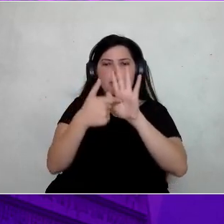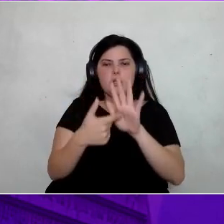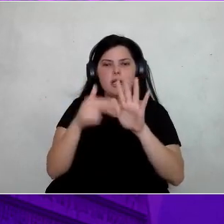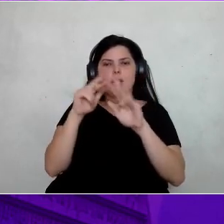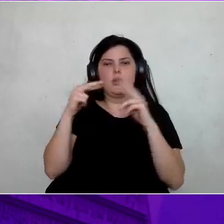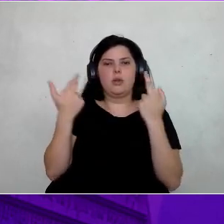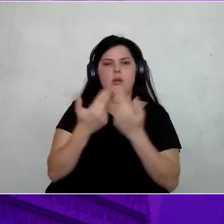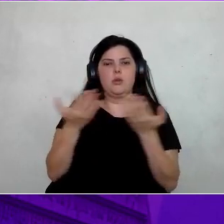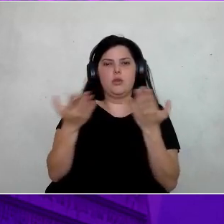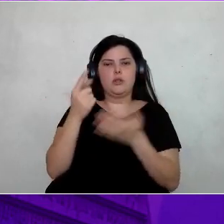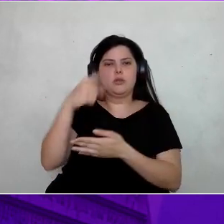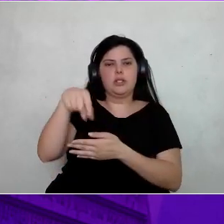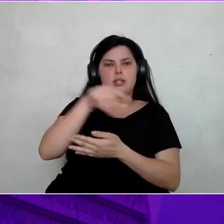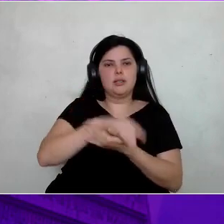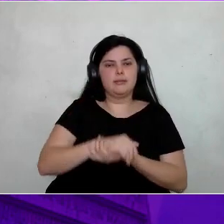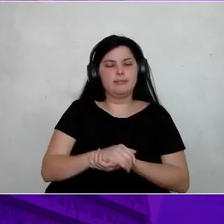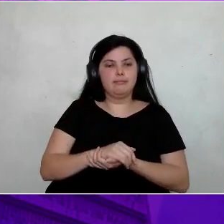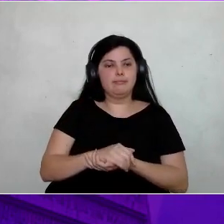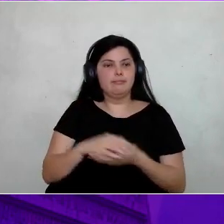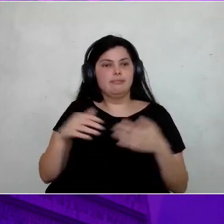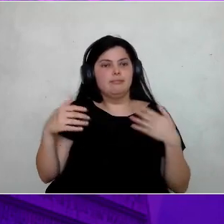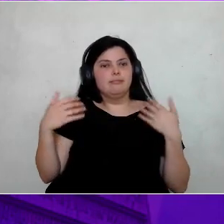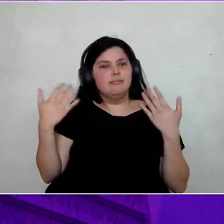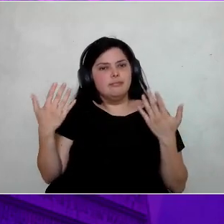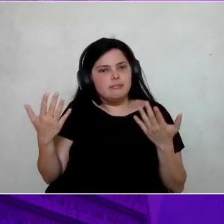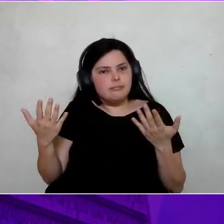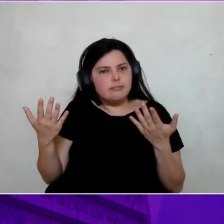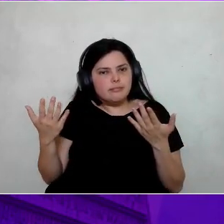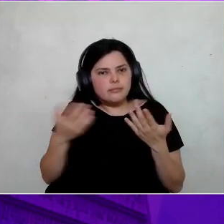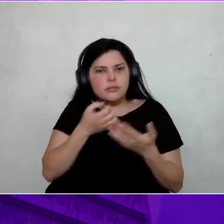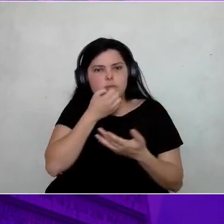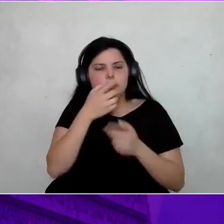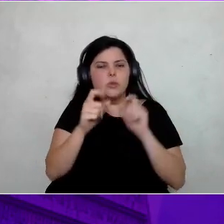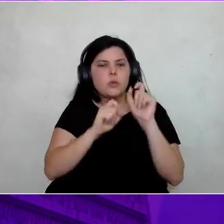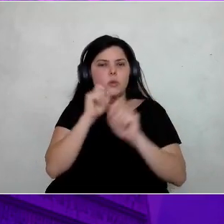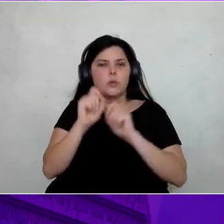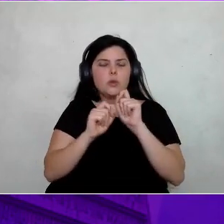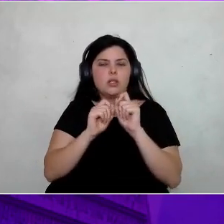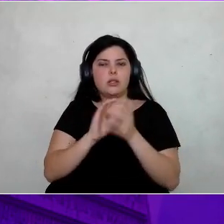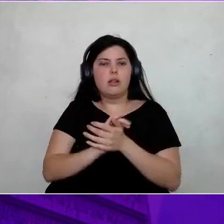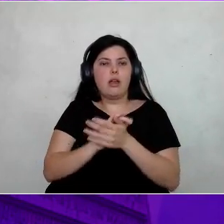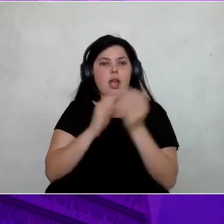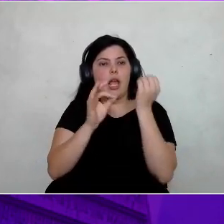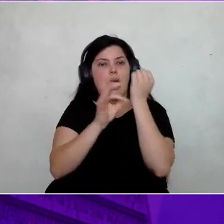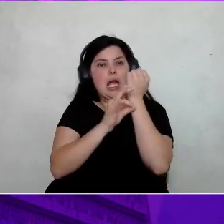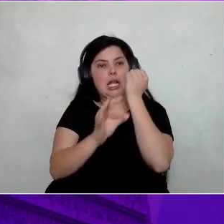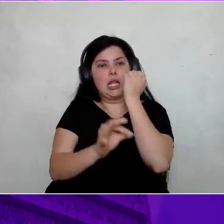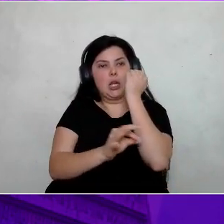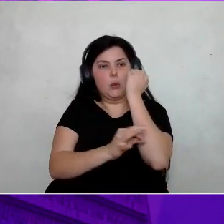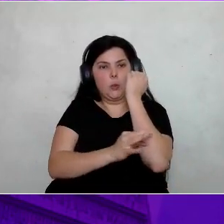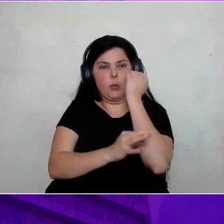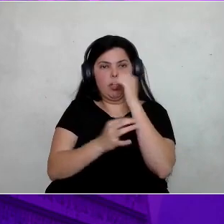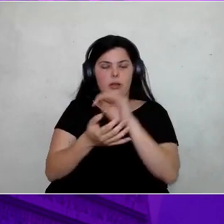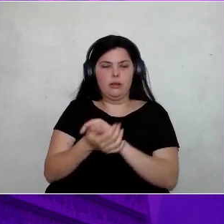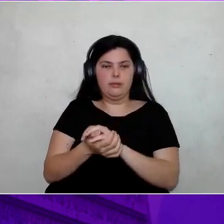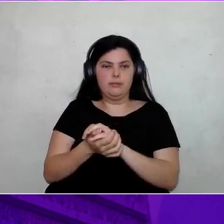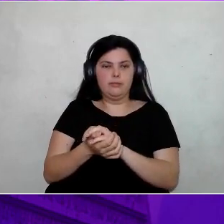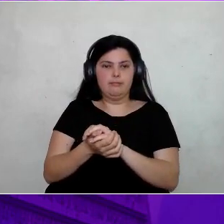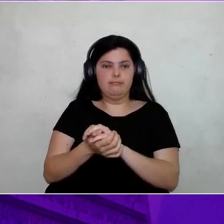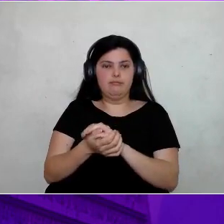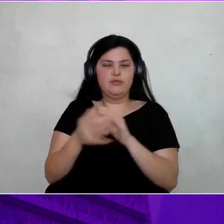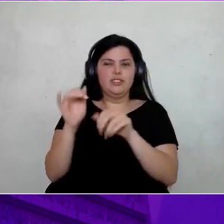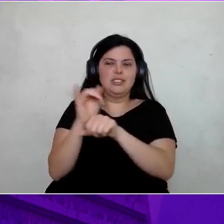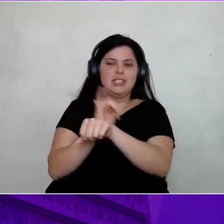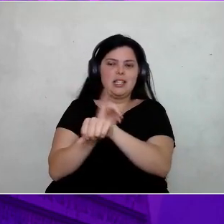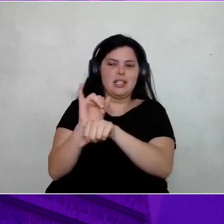vocês. E aí, contando um pouquinho aqui de uma arquitetura até de estratégia moderna